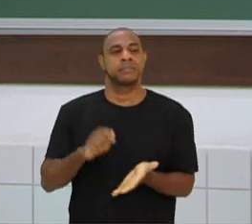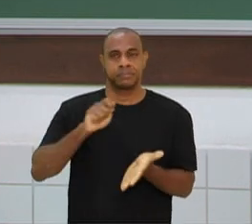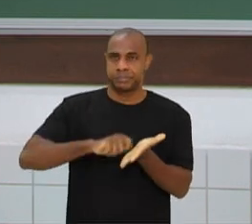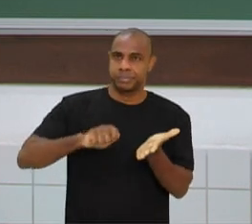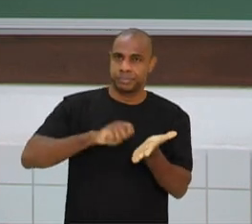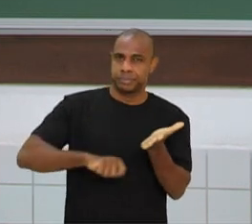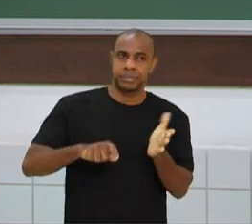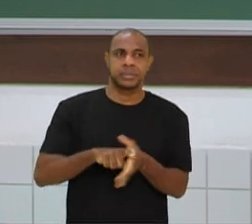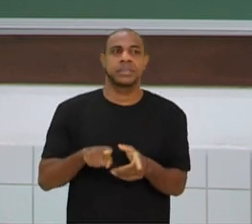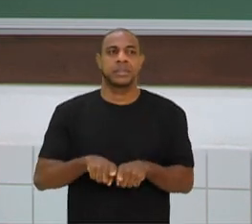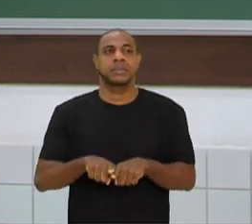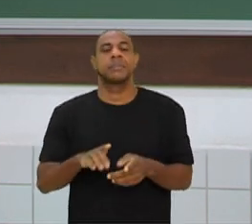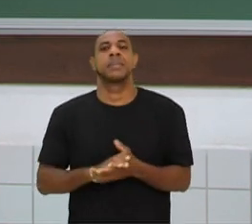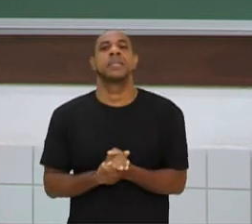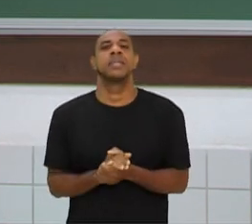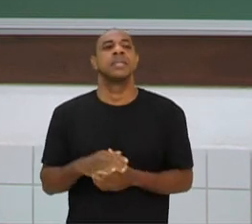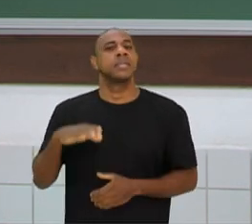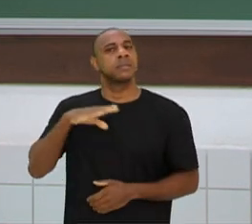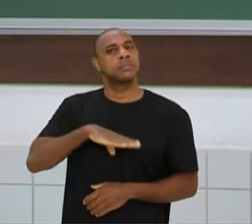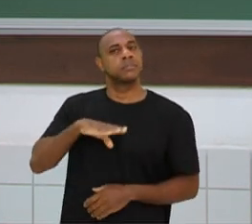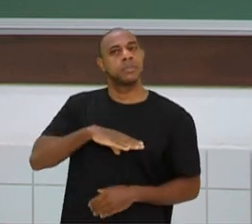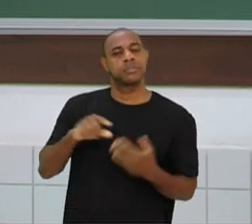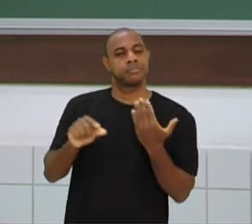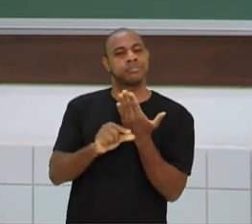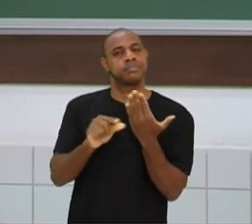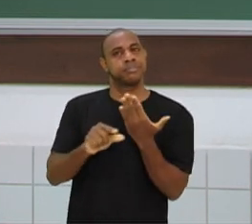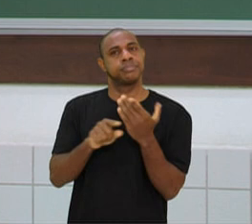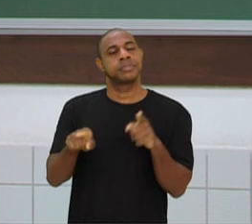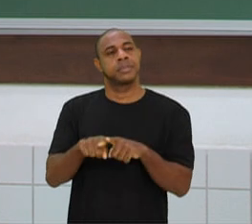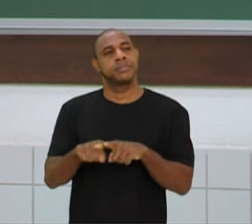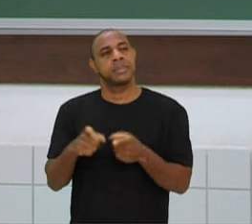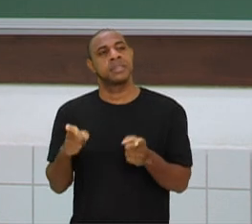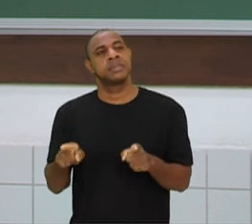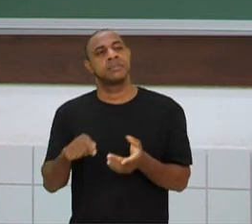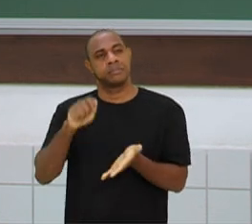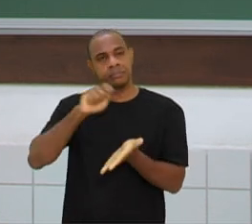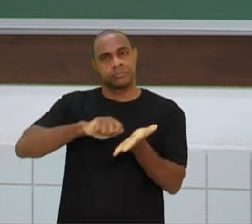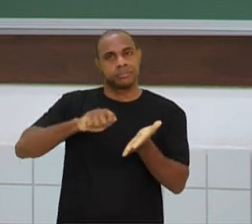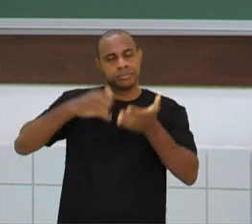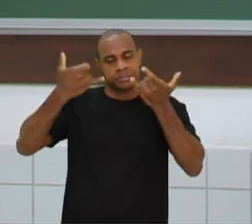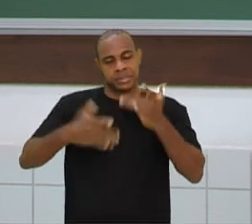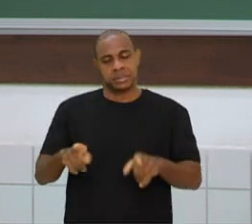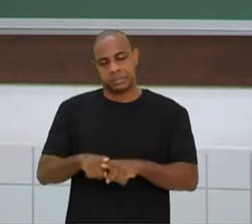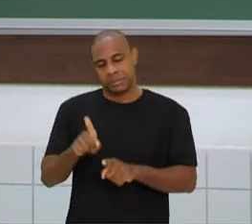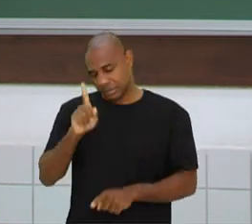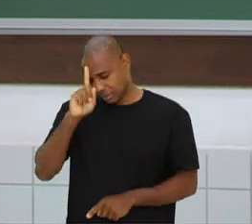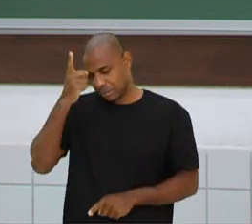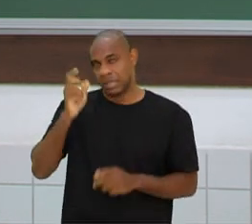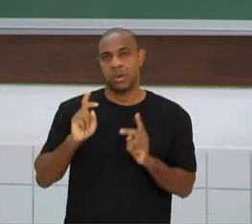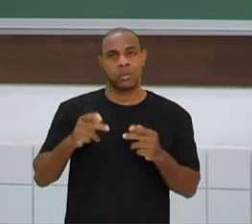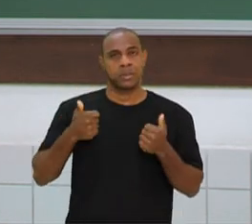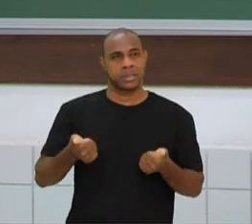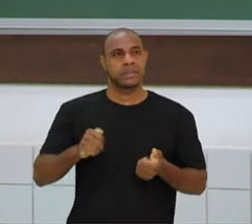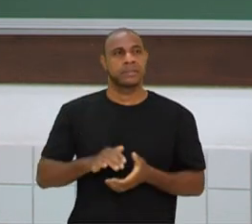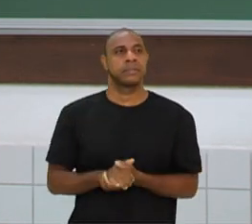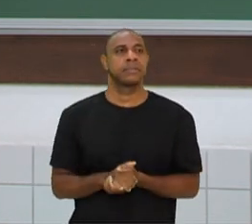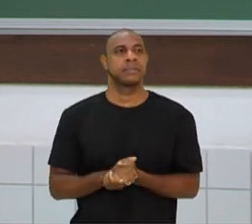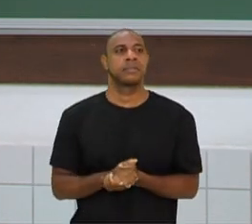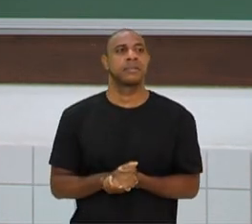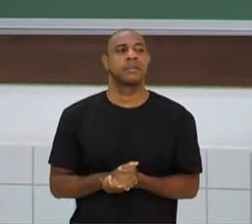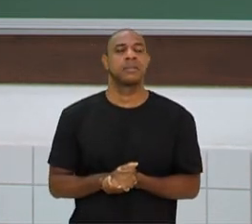Os clássicos que a gente tem da língua portuguesa, por exemplo, trazem muitos deles essa ideia. Ok?